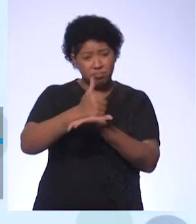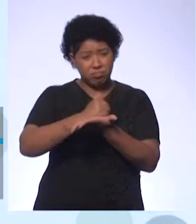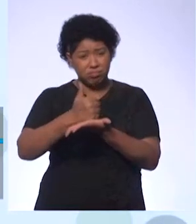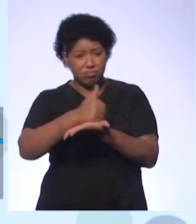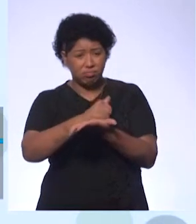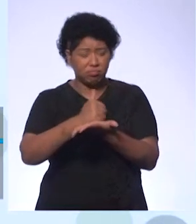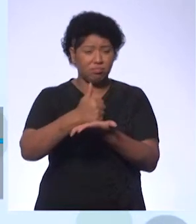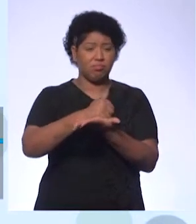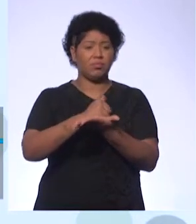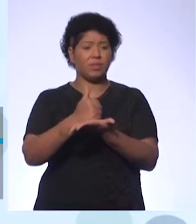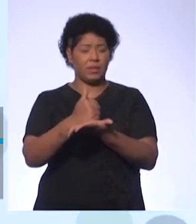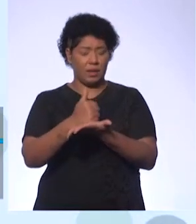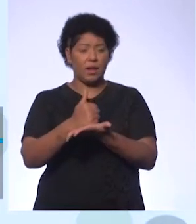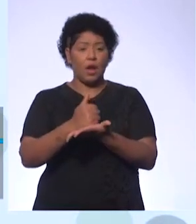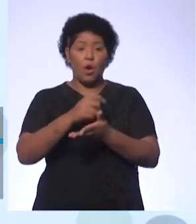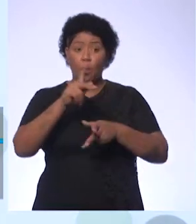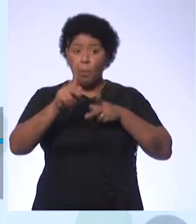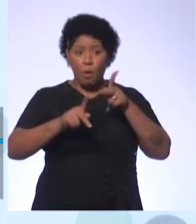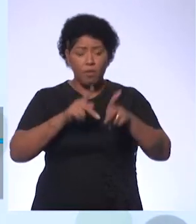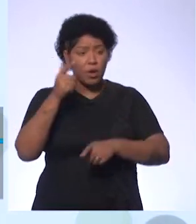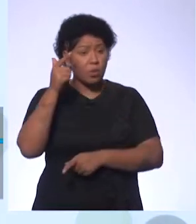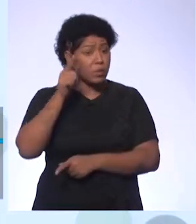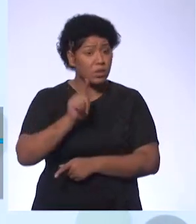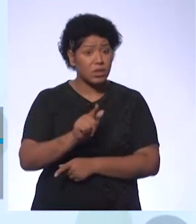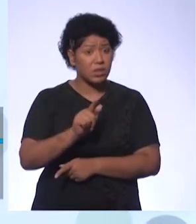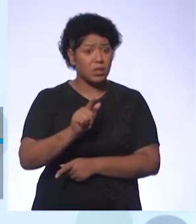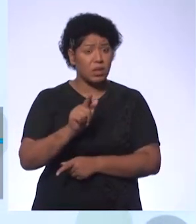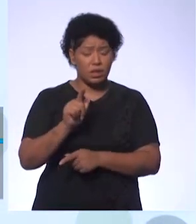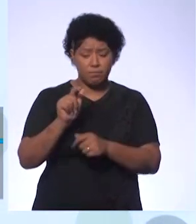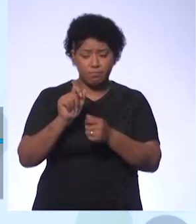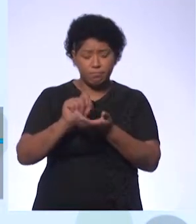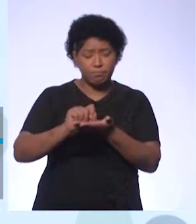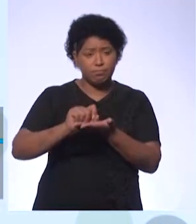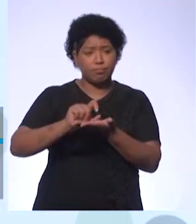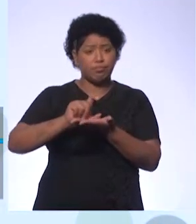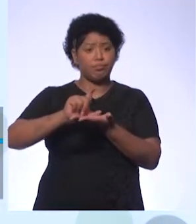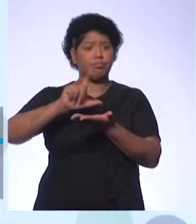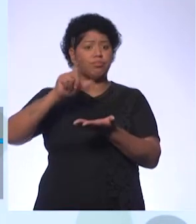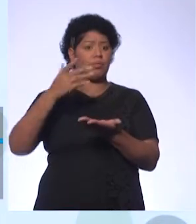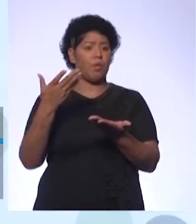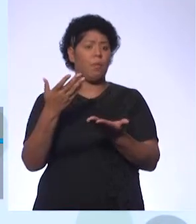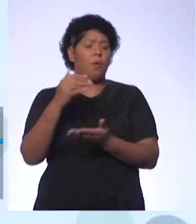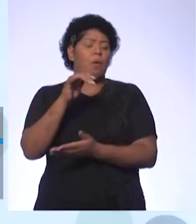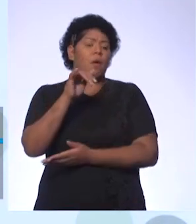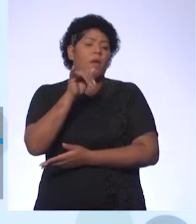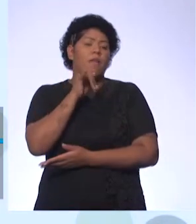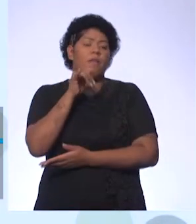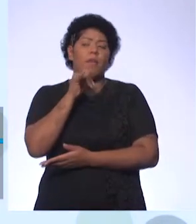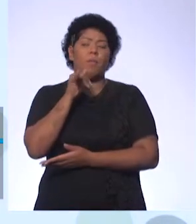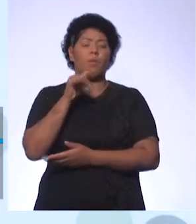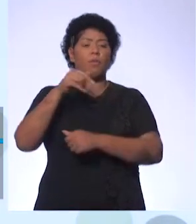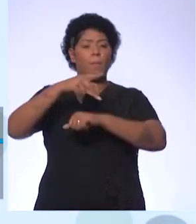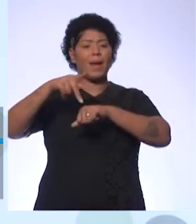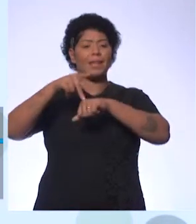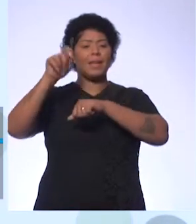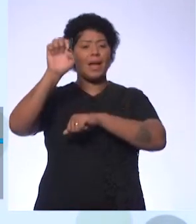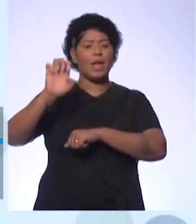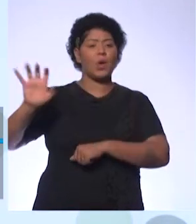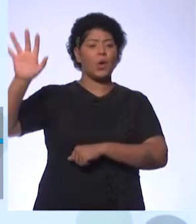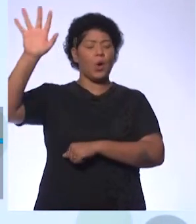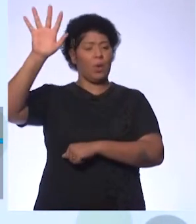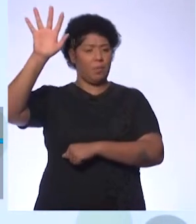população foi extremamente importante. Nós temos um crescimento muito grande ali na Europa. A partir dali, a Europa ela